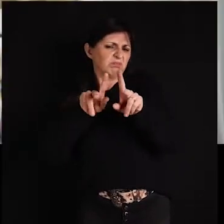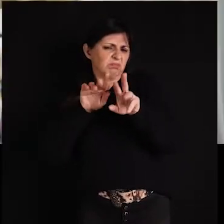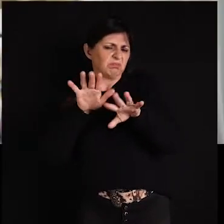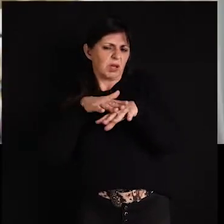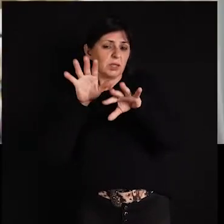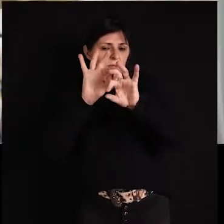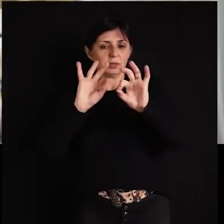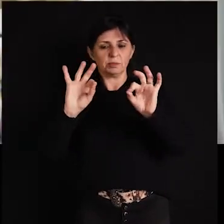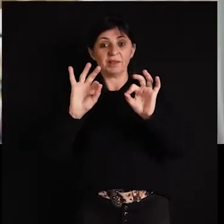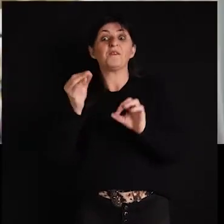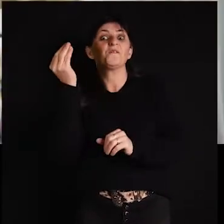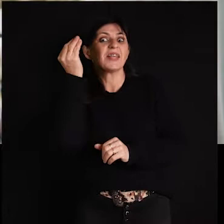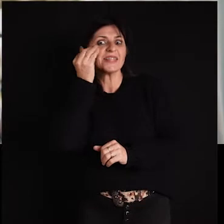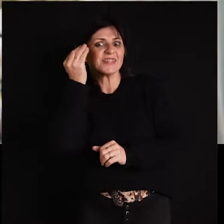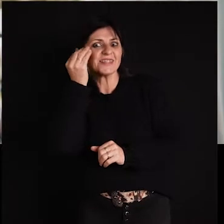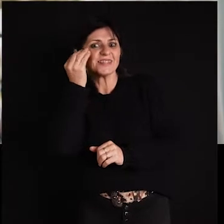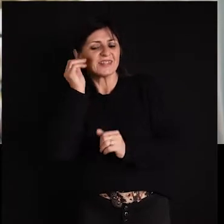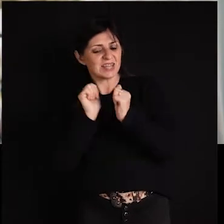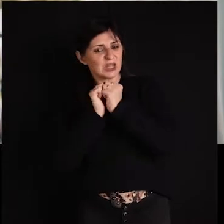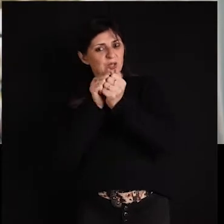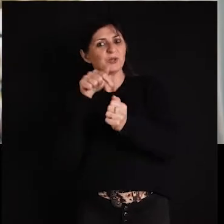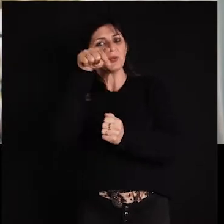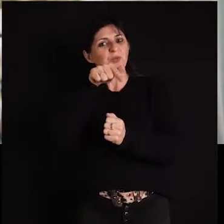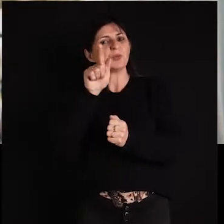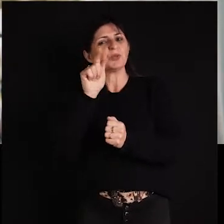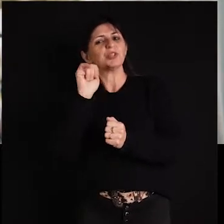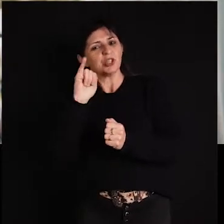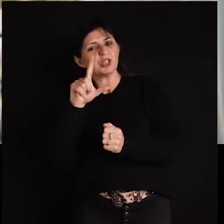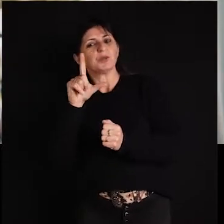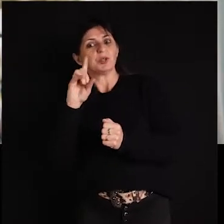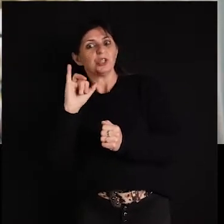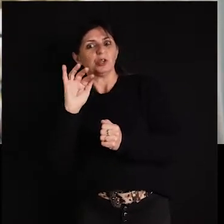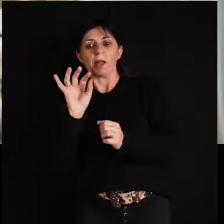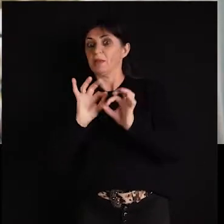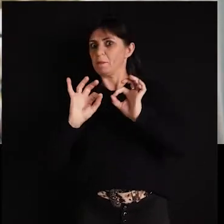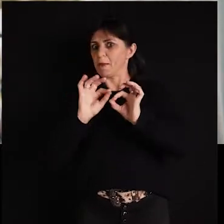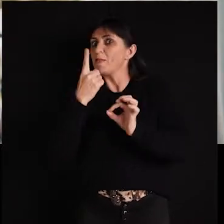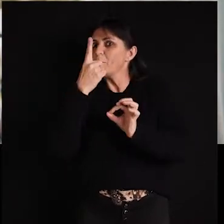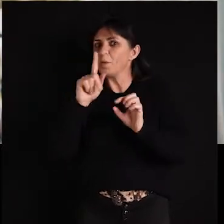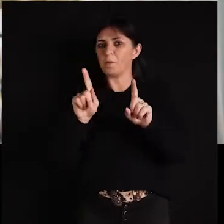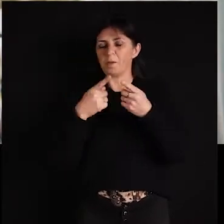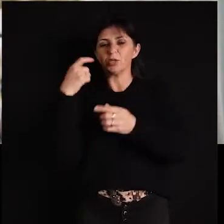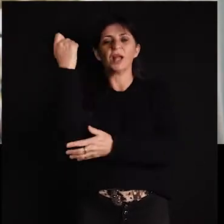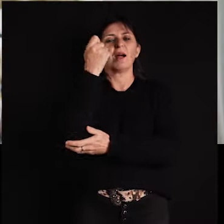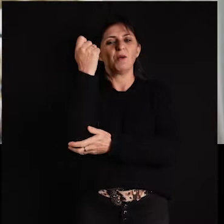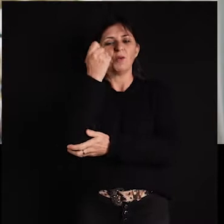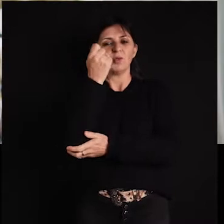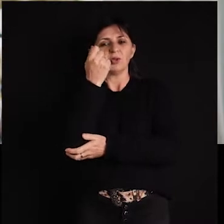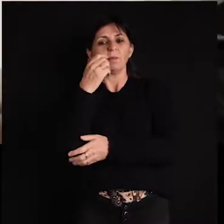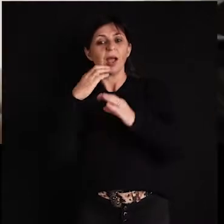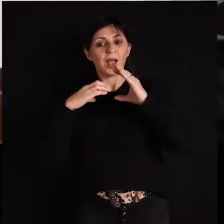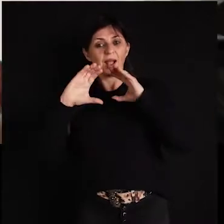fazer o teste com o Gildinho. Mas eu tinha preparado uma música gaúcha para cantar para os amigos e tal, que